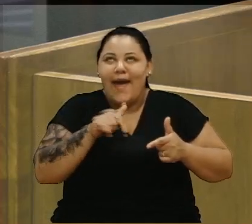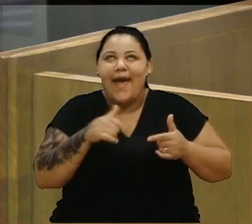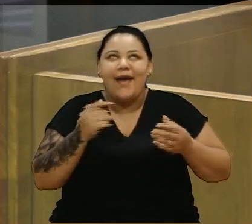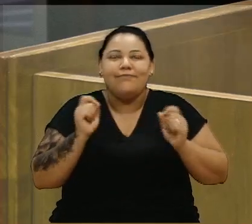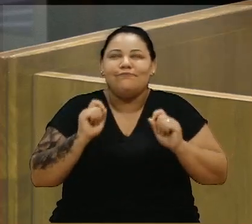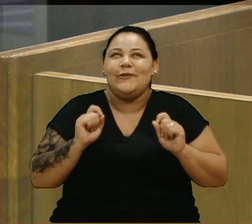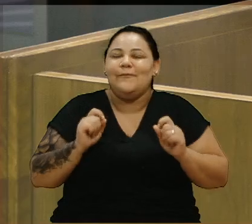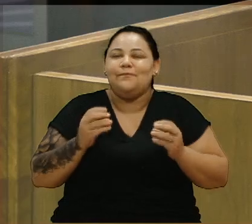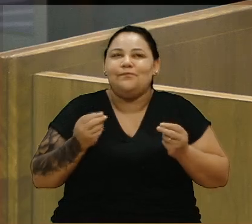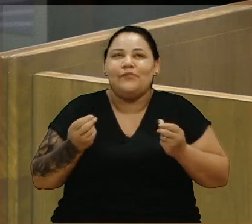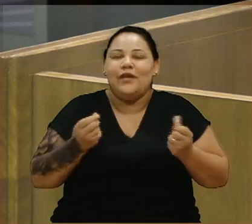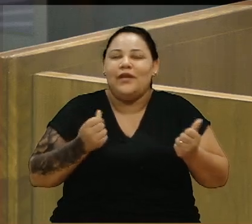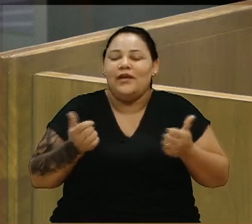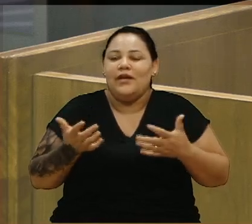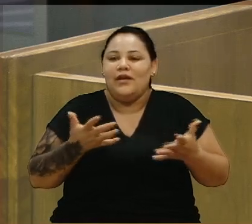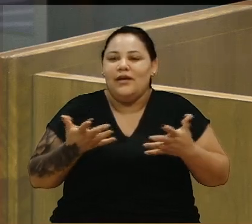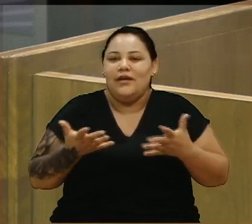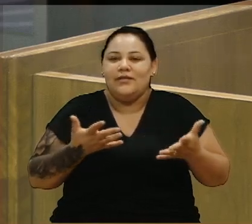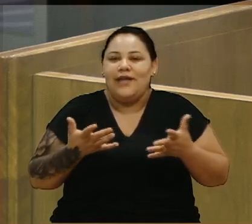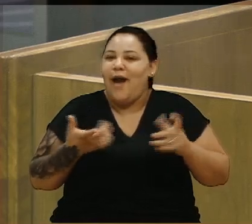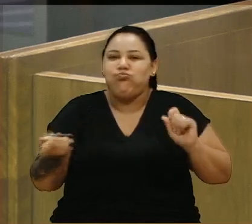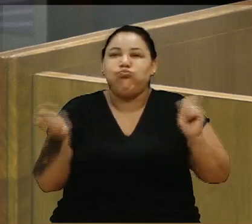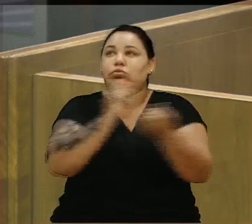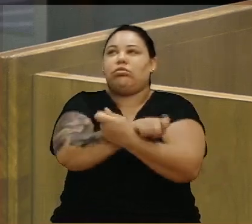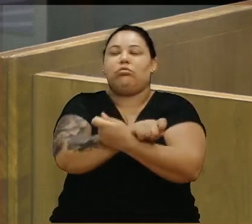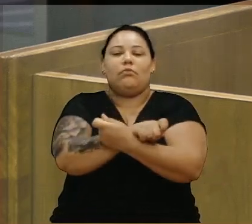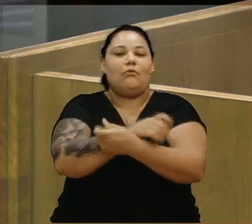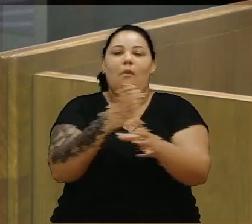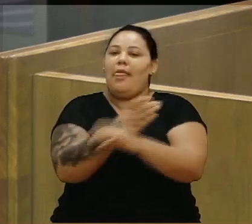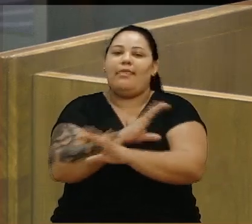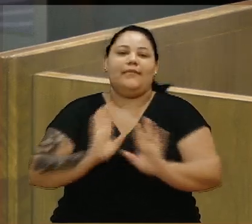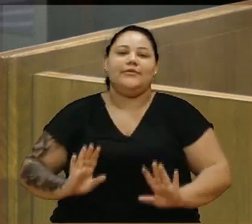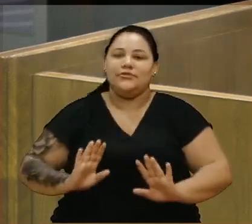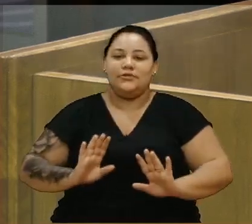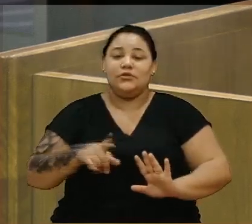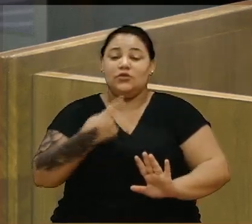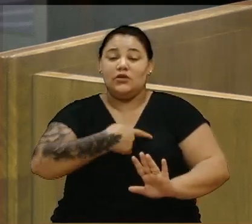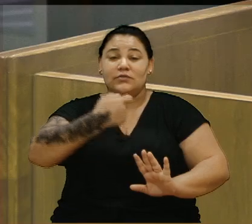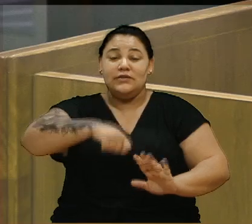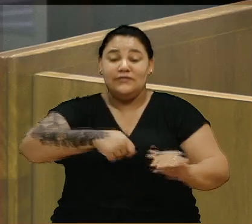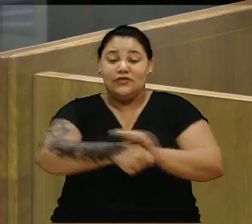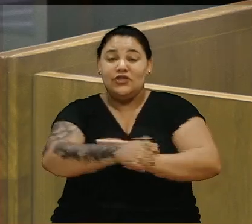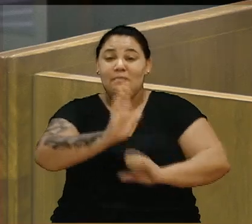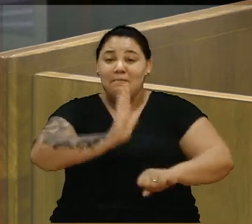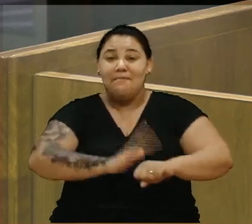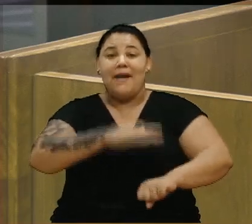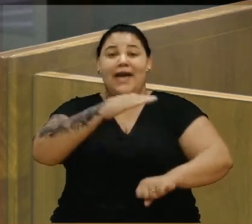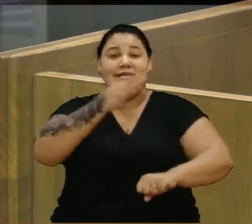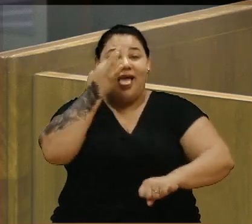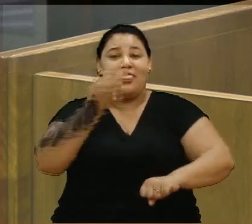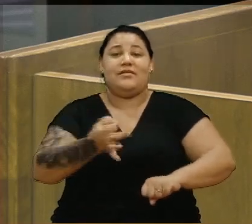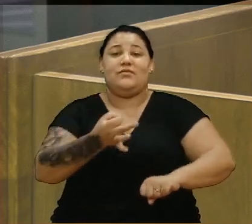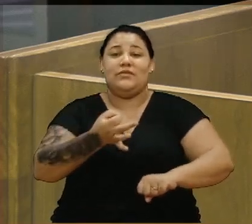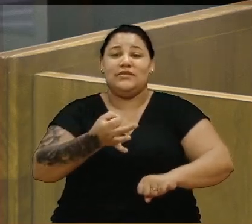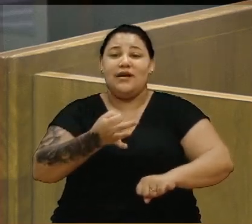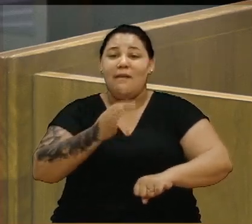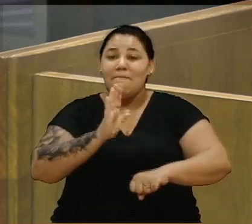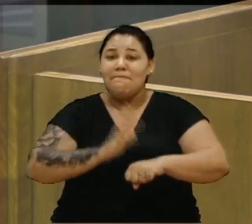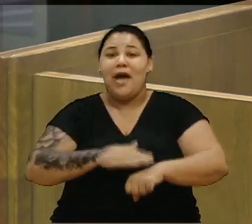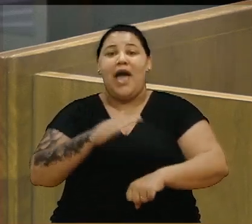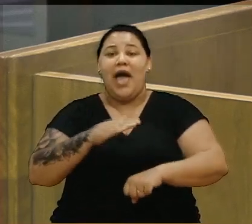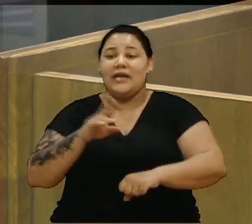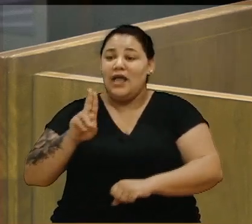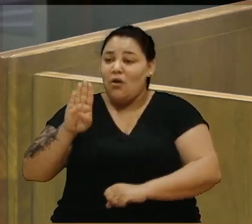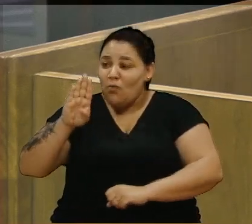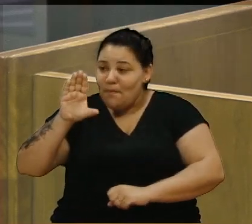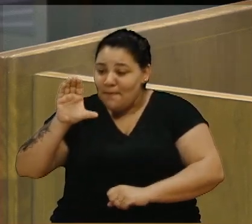ela tá virada de cabeça para baixo. Nós deveríamos investir mais na atenção básica, mais nos postinhos,